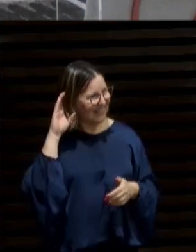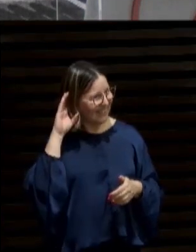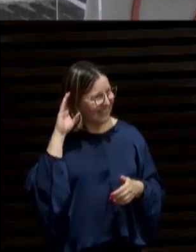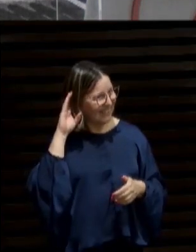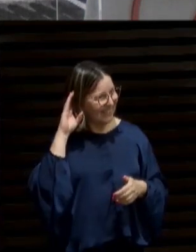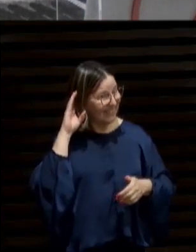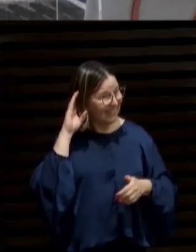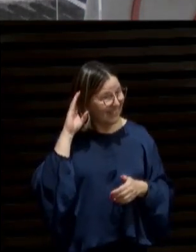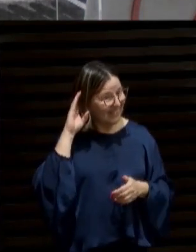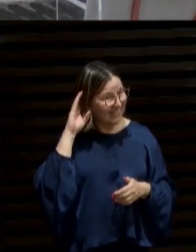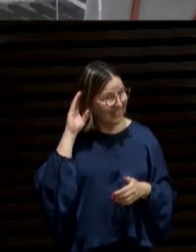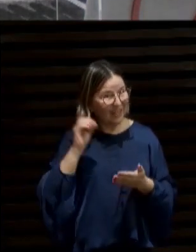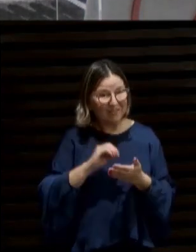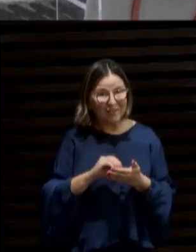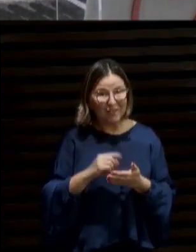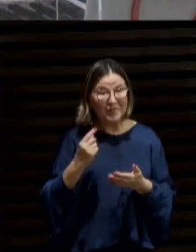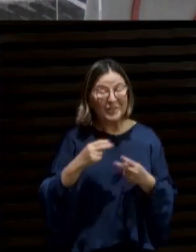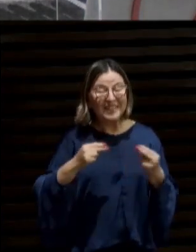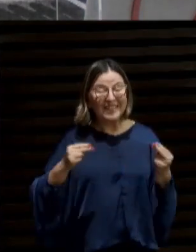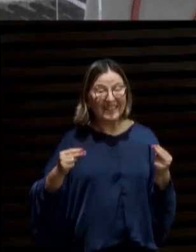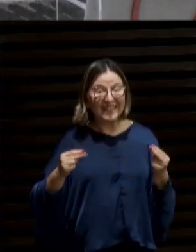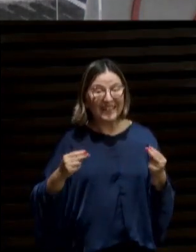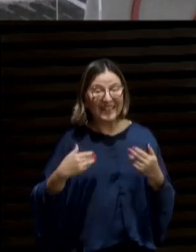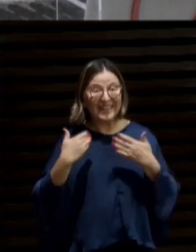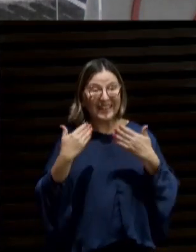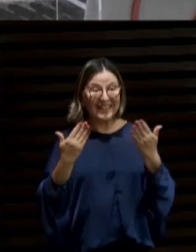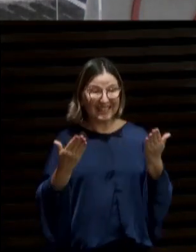Está faltando um, além dele mesmo.